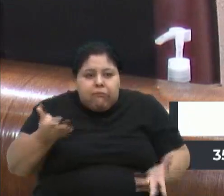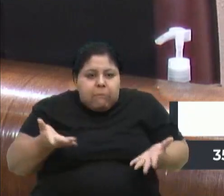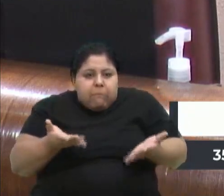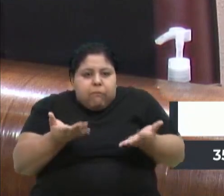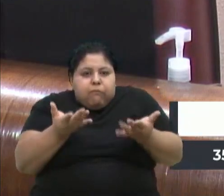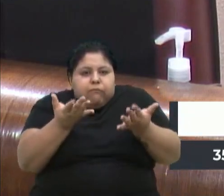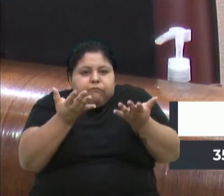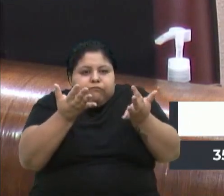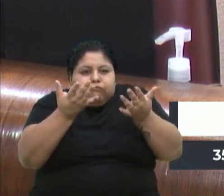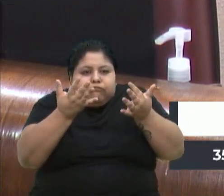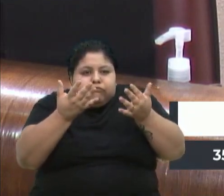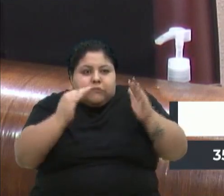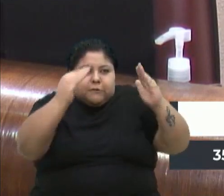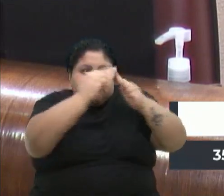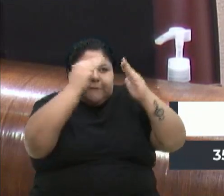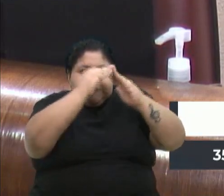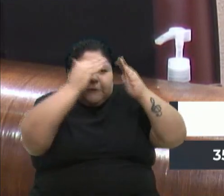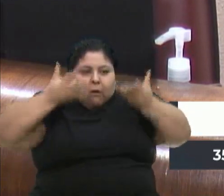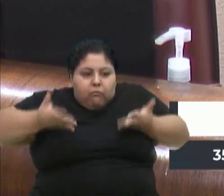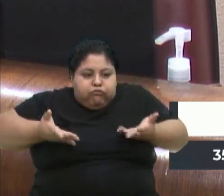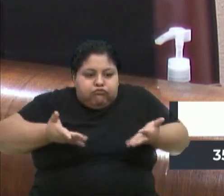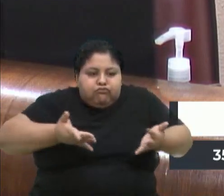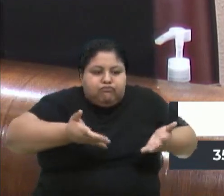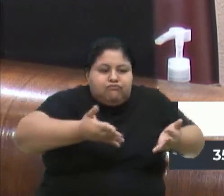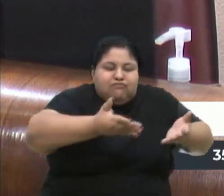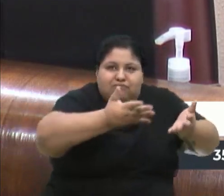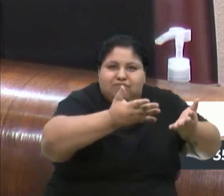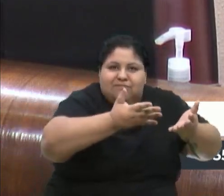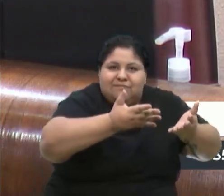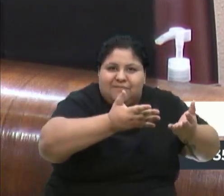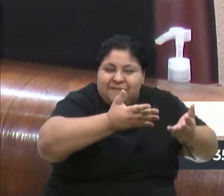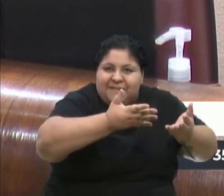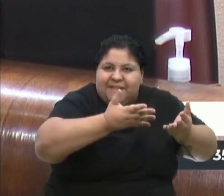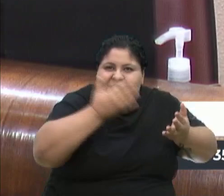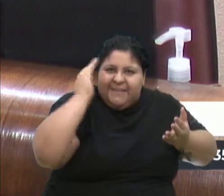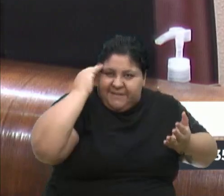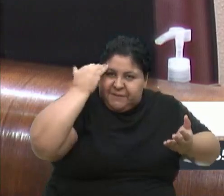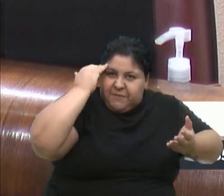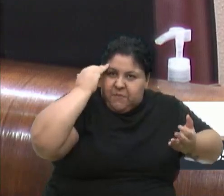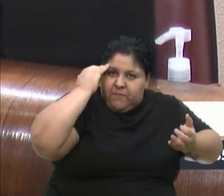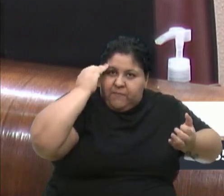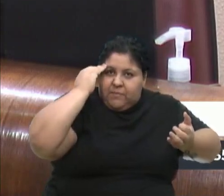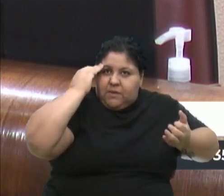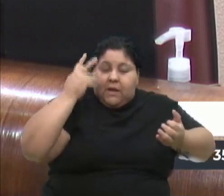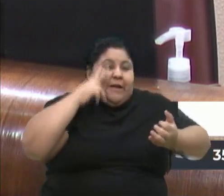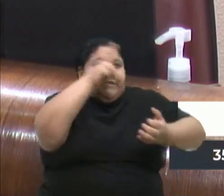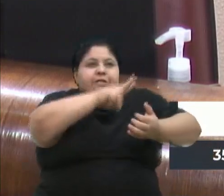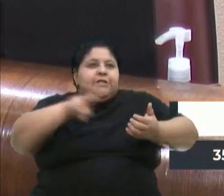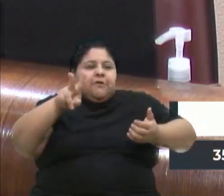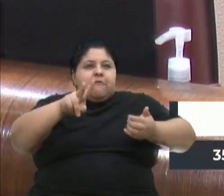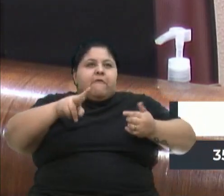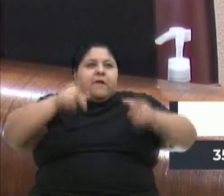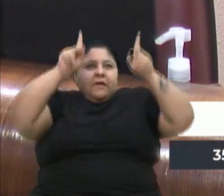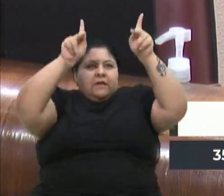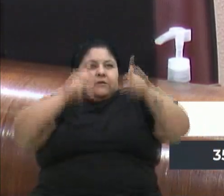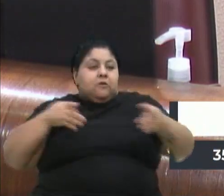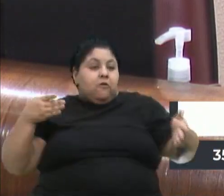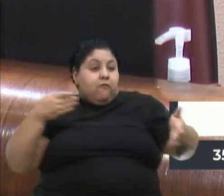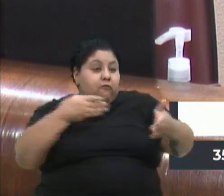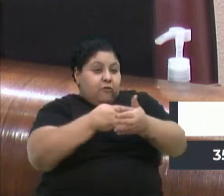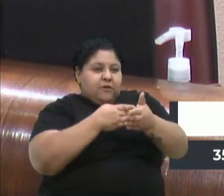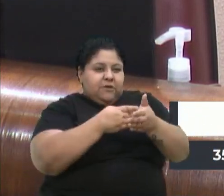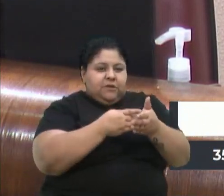não vê aquelas pessoas que, graças a Deus, não foram atingidas com a enchente, mas foram atingidas de